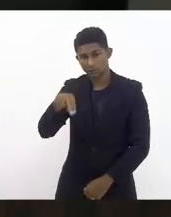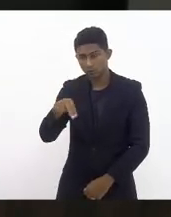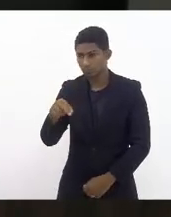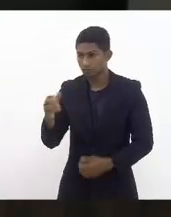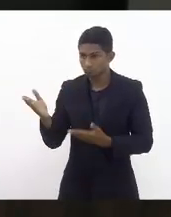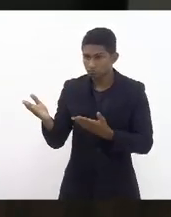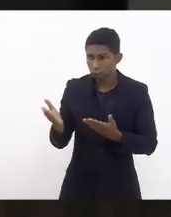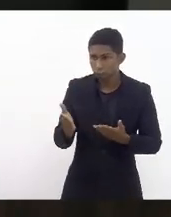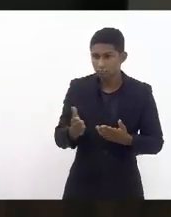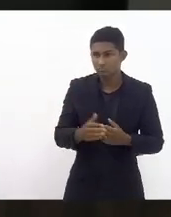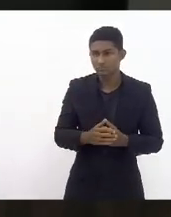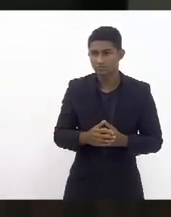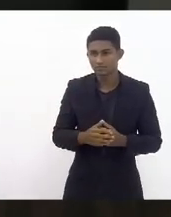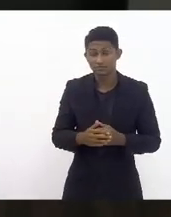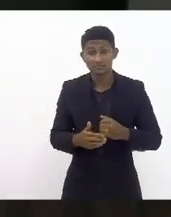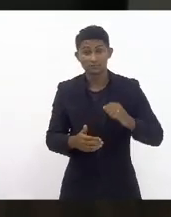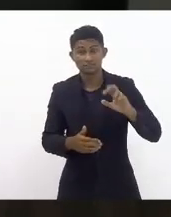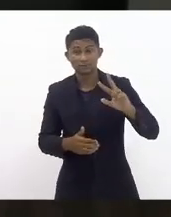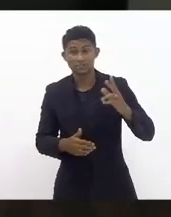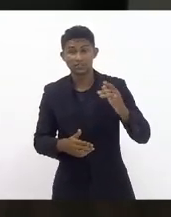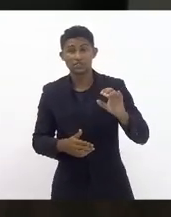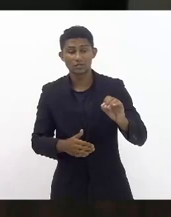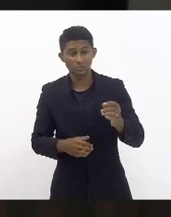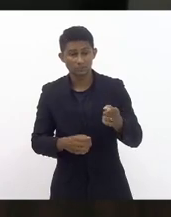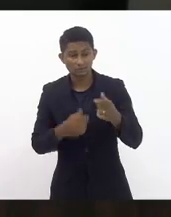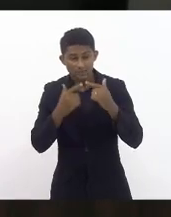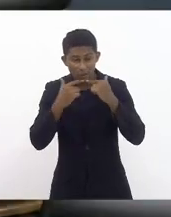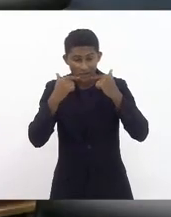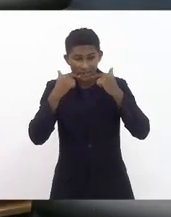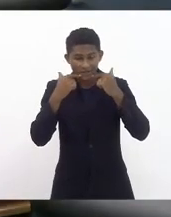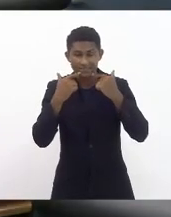Deputado Chico Machado, está simpático.